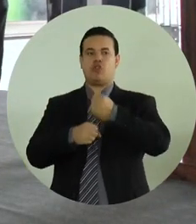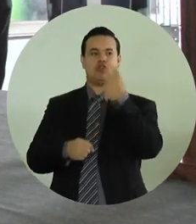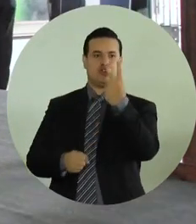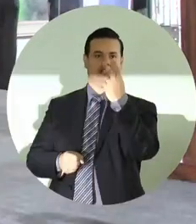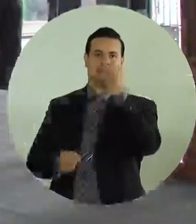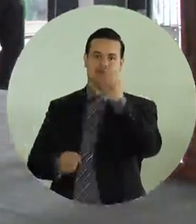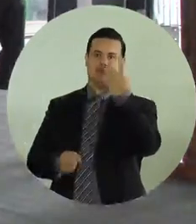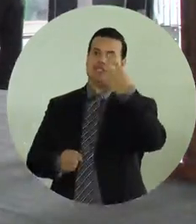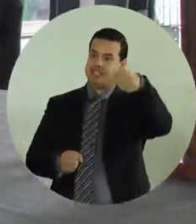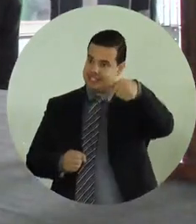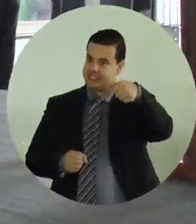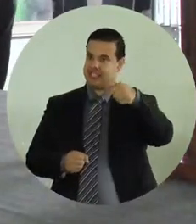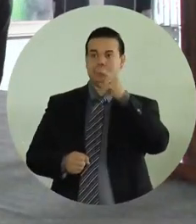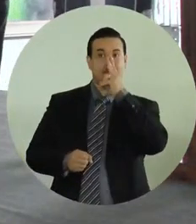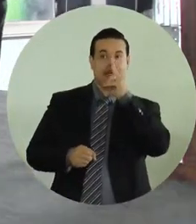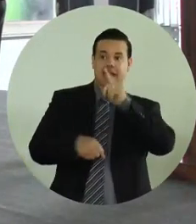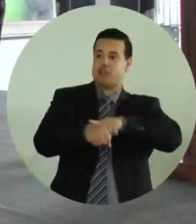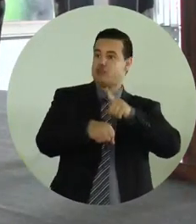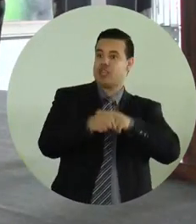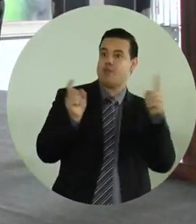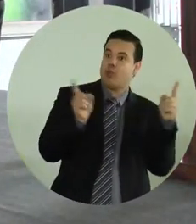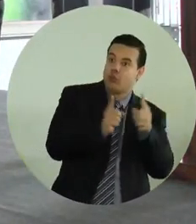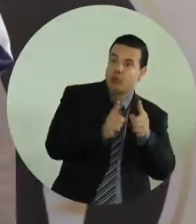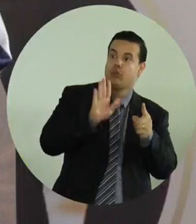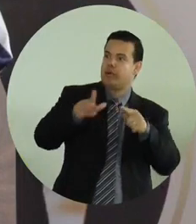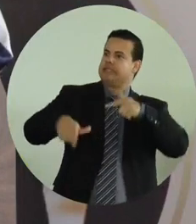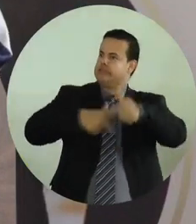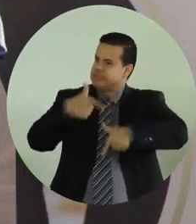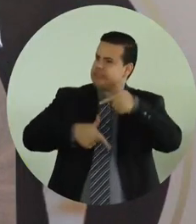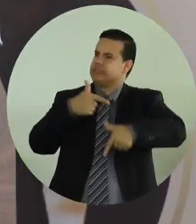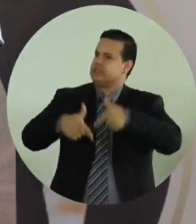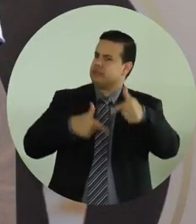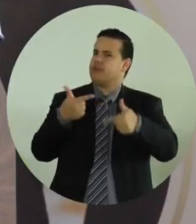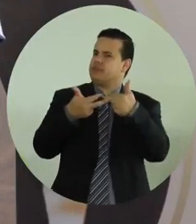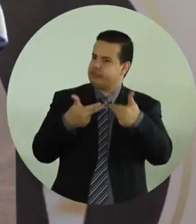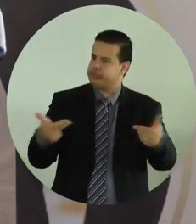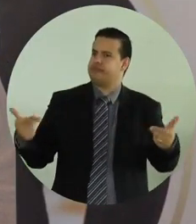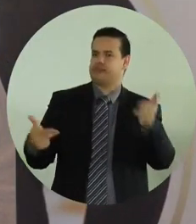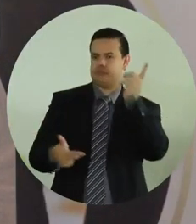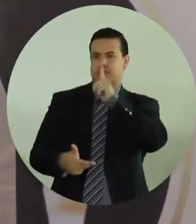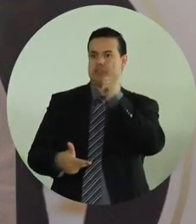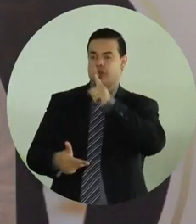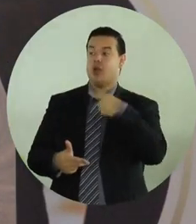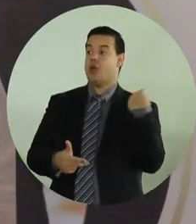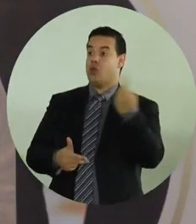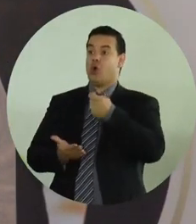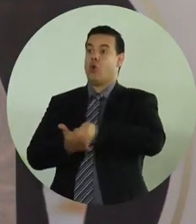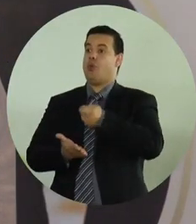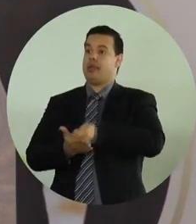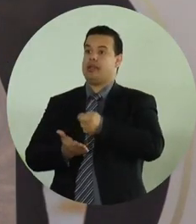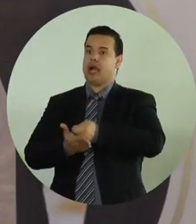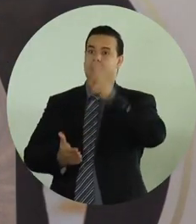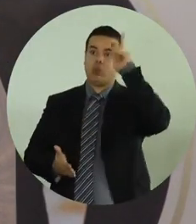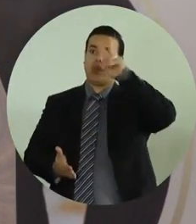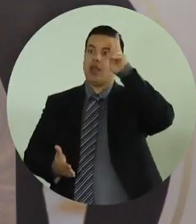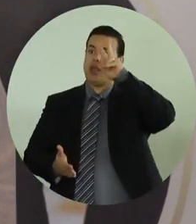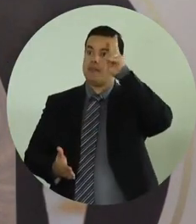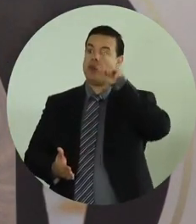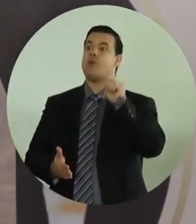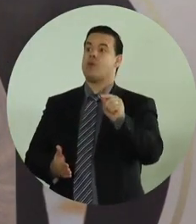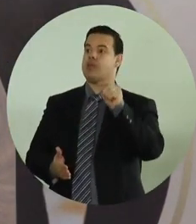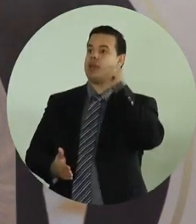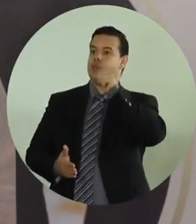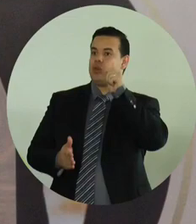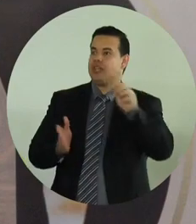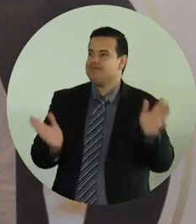de uma trajetória curta, mas muito produtiva, nós somos obrigados a lembrar da incentivadora,